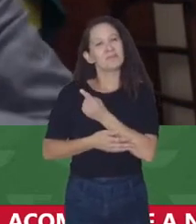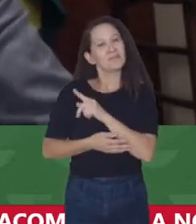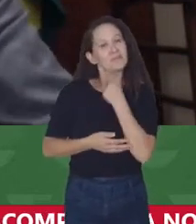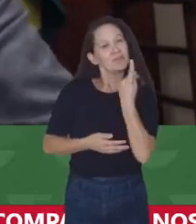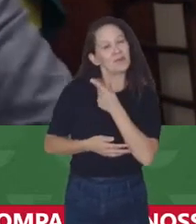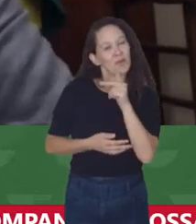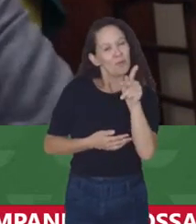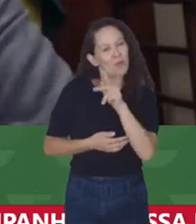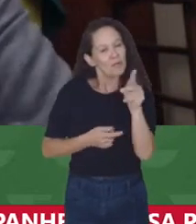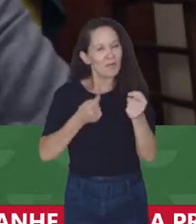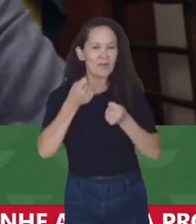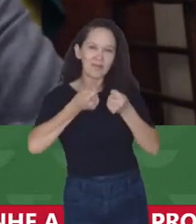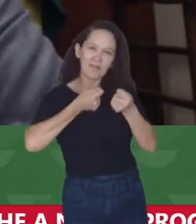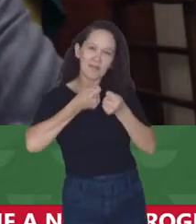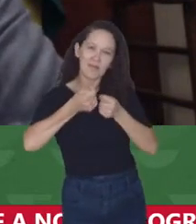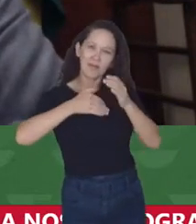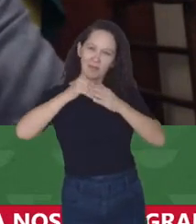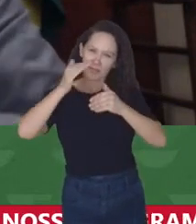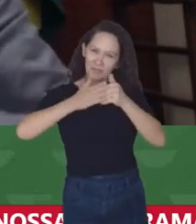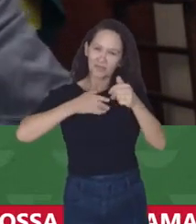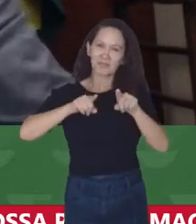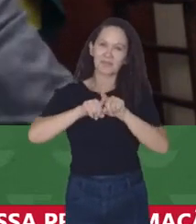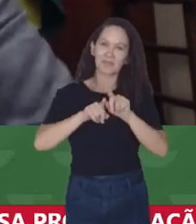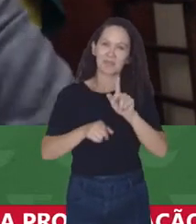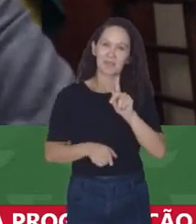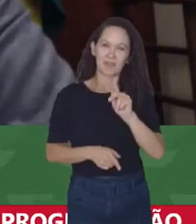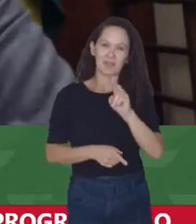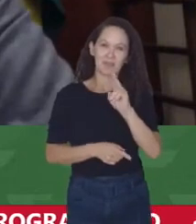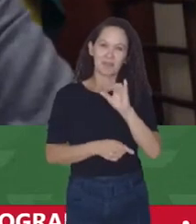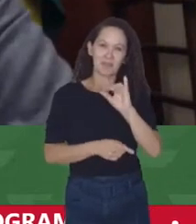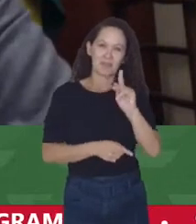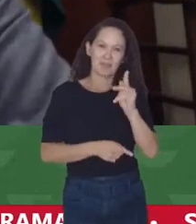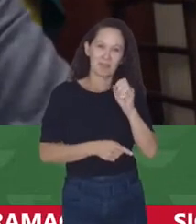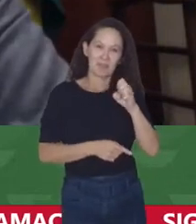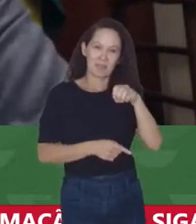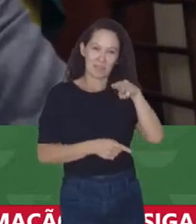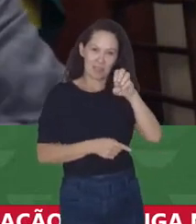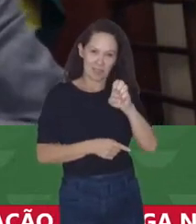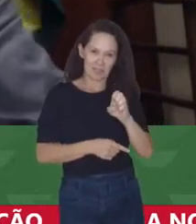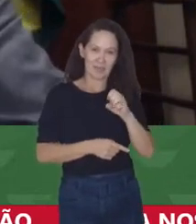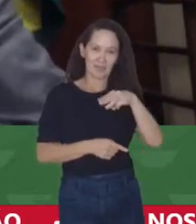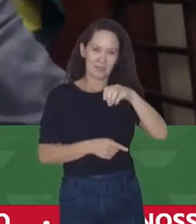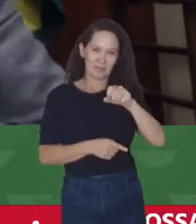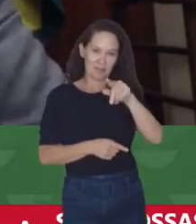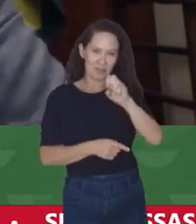professor, economista, Guilherme Melo, para fazer suas saudações iniciais aqui no nosso